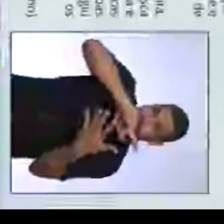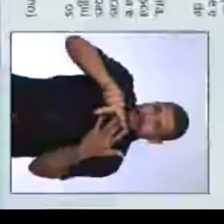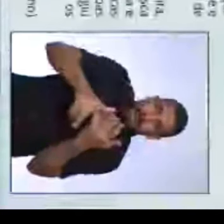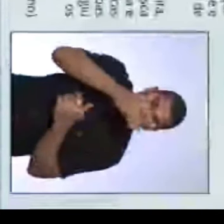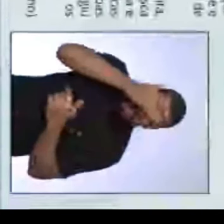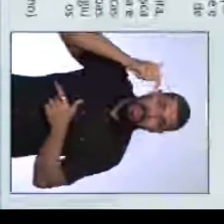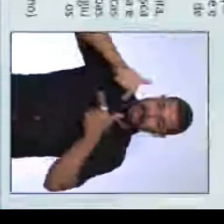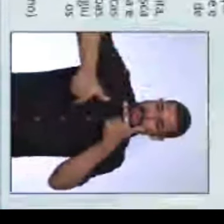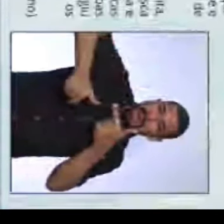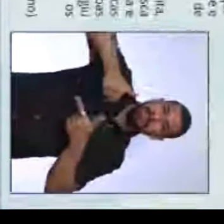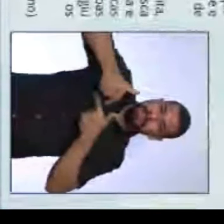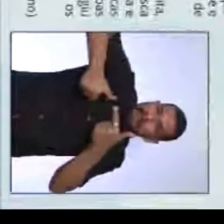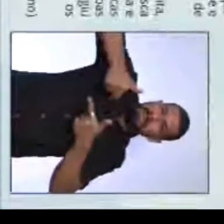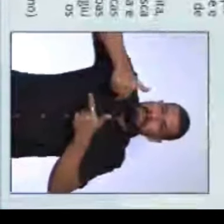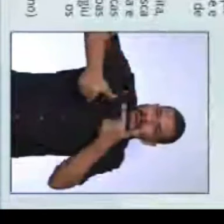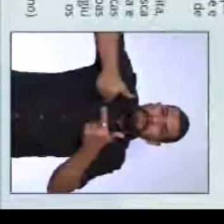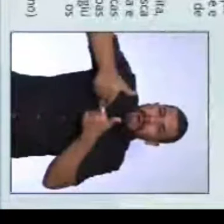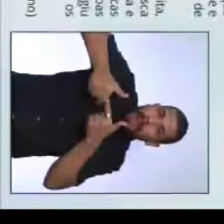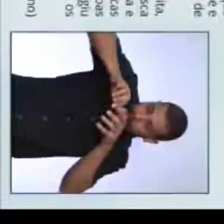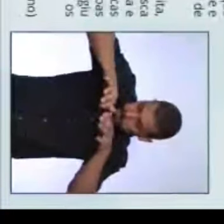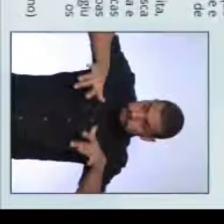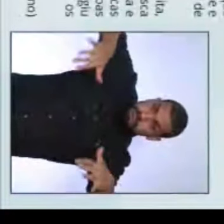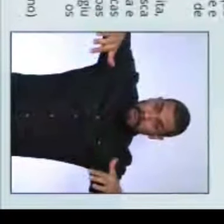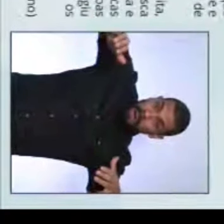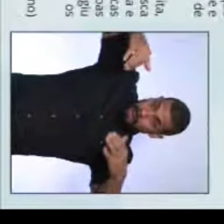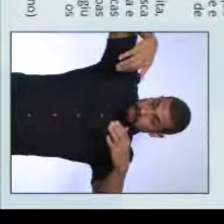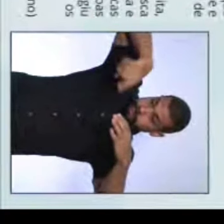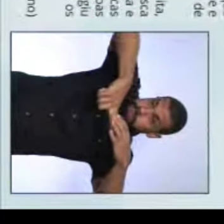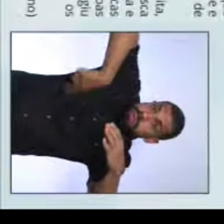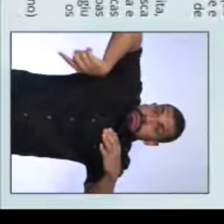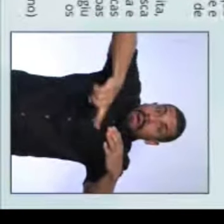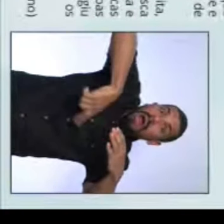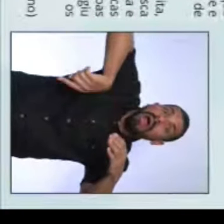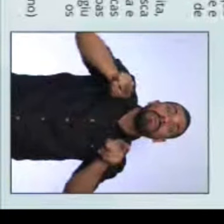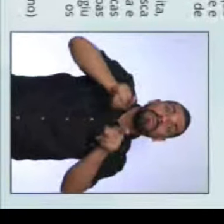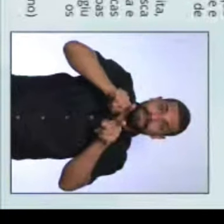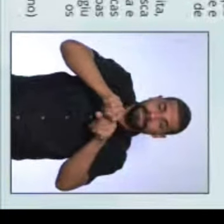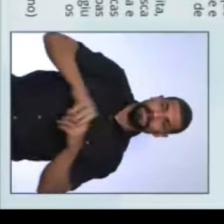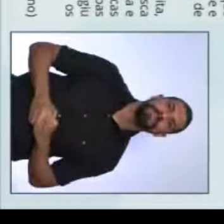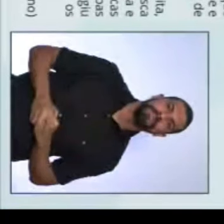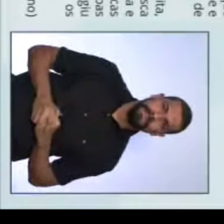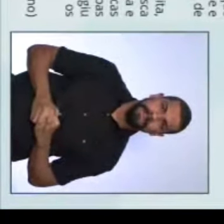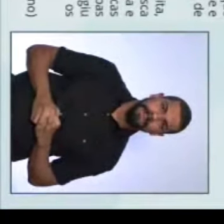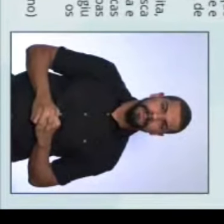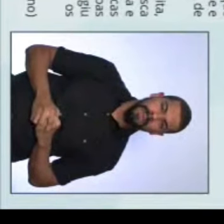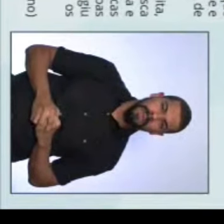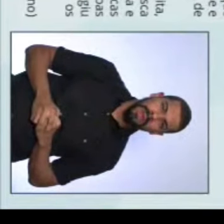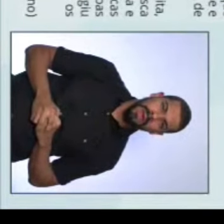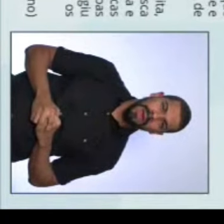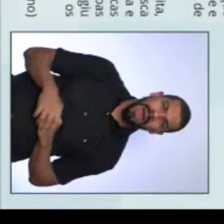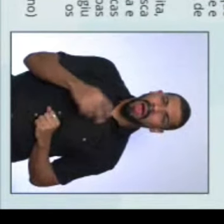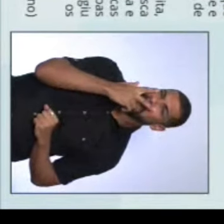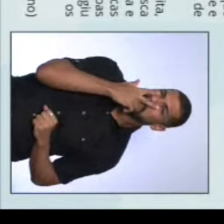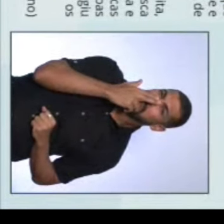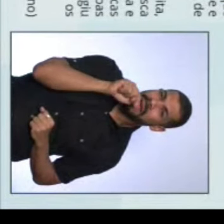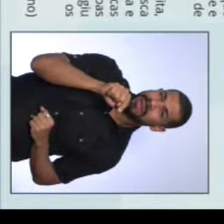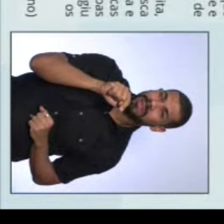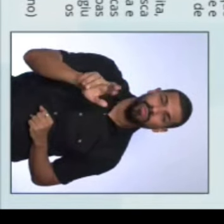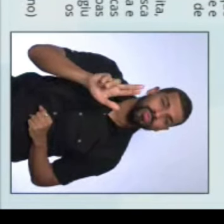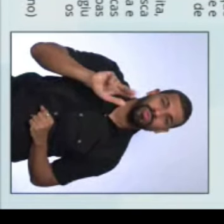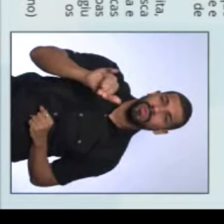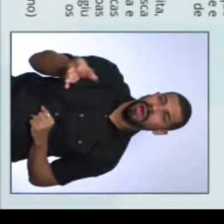trabalhadores foram engolidos pela imensa cratera que surgiu no centro da cidade. Parece que jamais